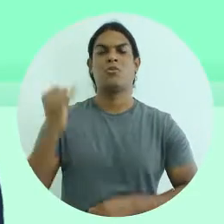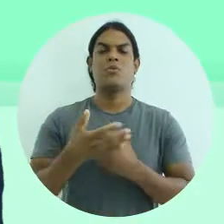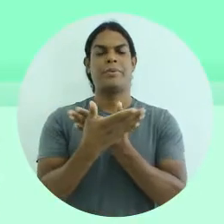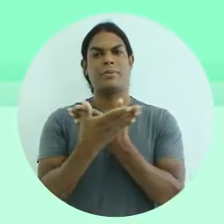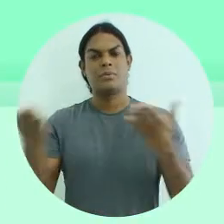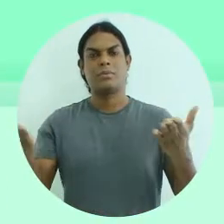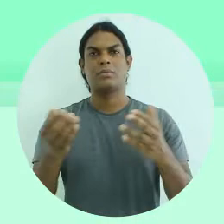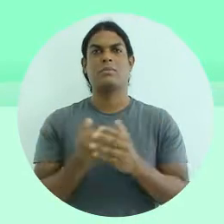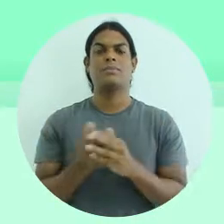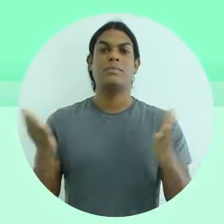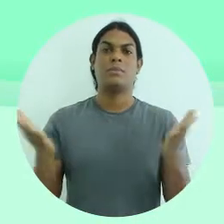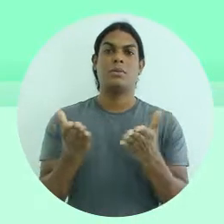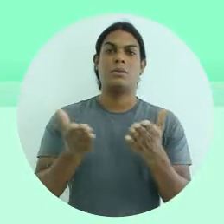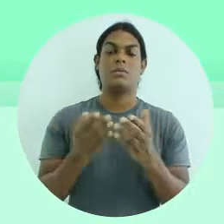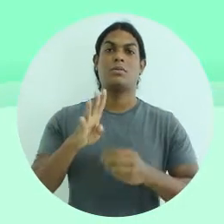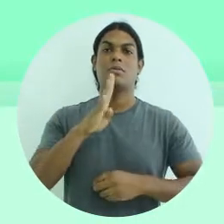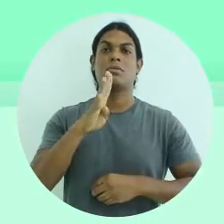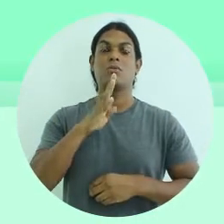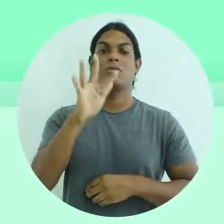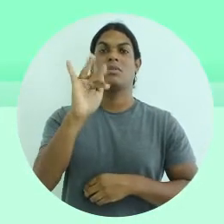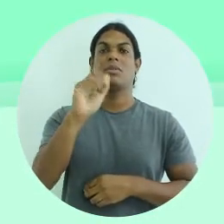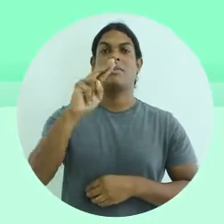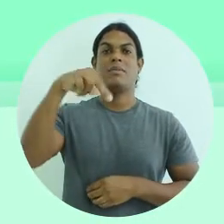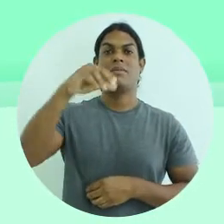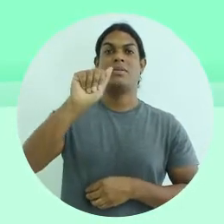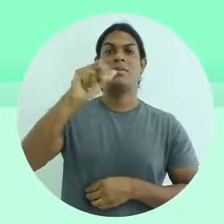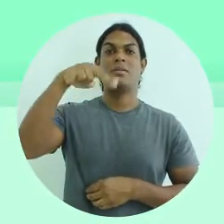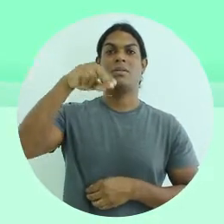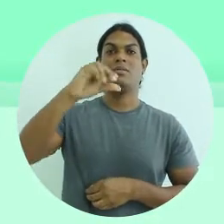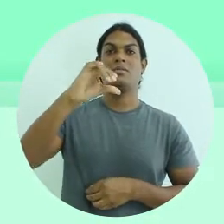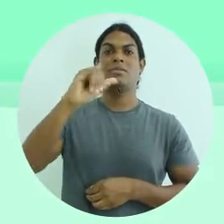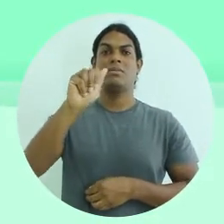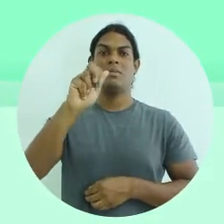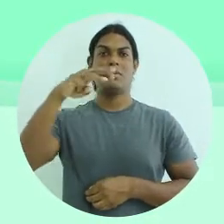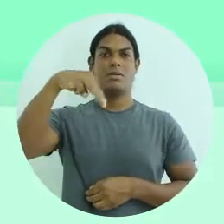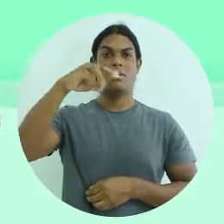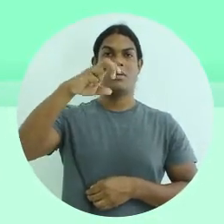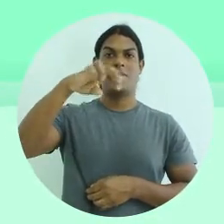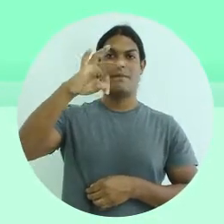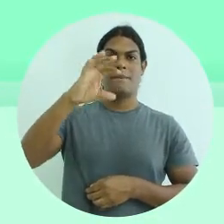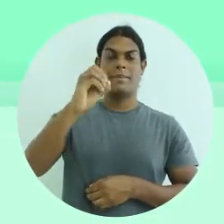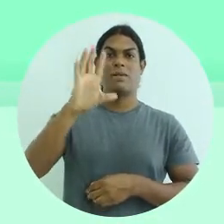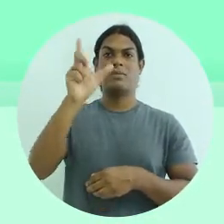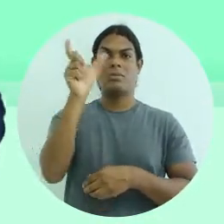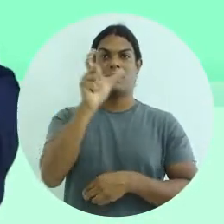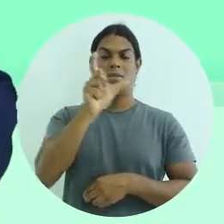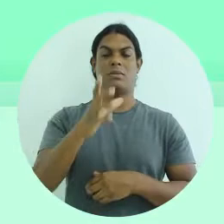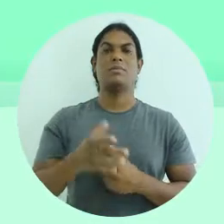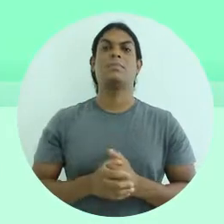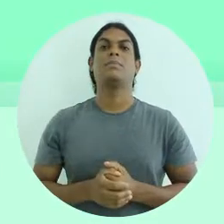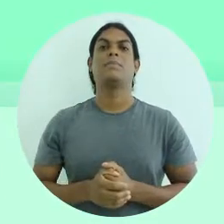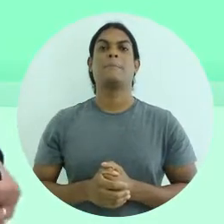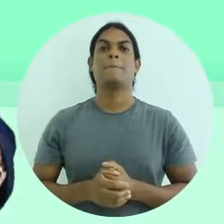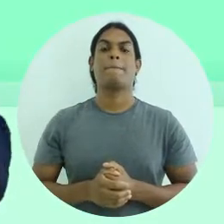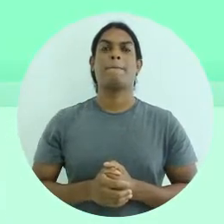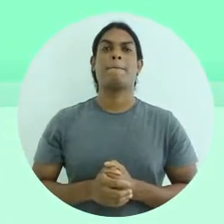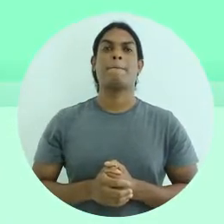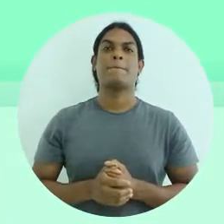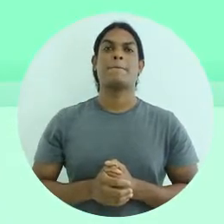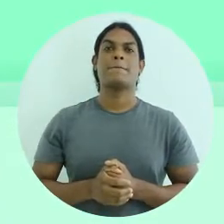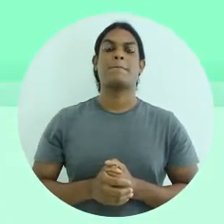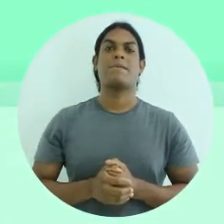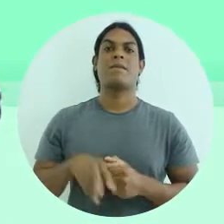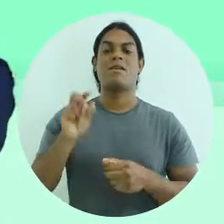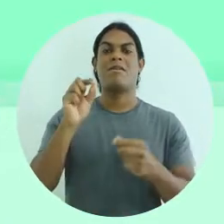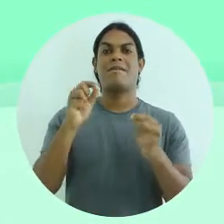Olá pessoal, vamos agora conhecer os financiamentos de créditos comerciais. Como falei anteriormente, são os financiamentos concedidos pelos